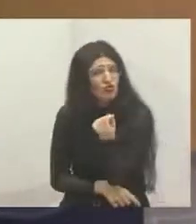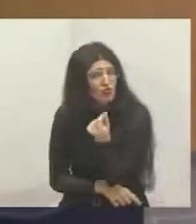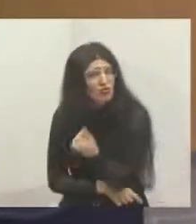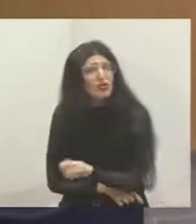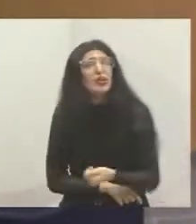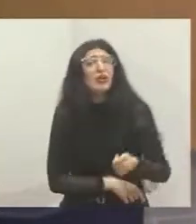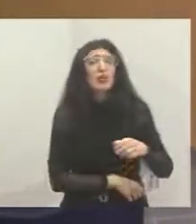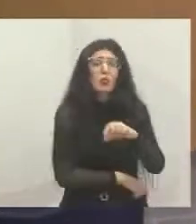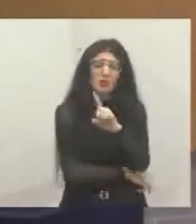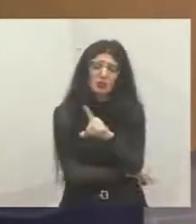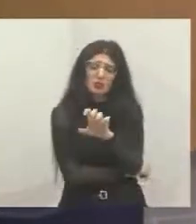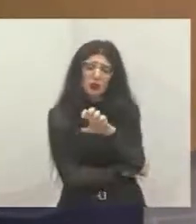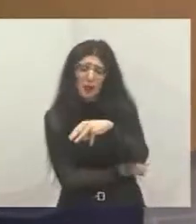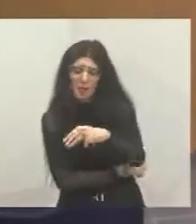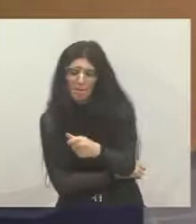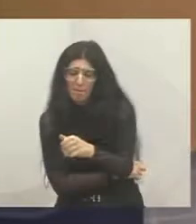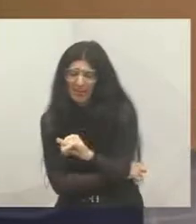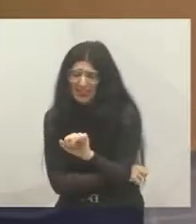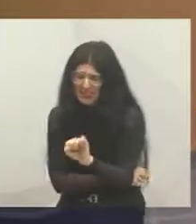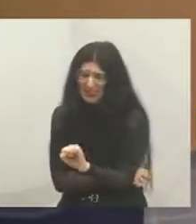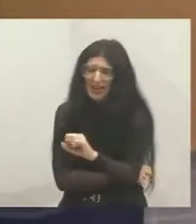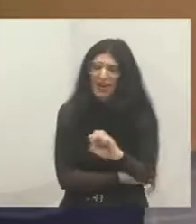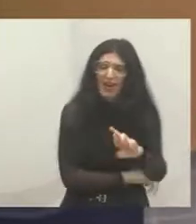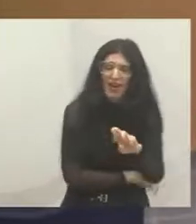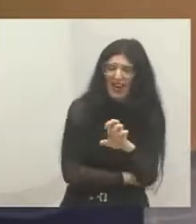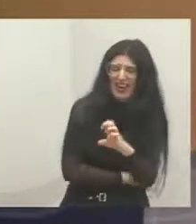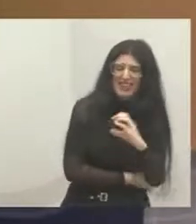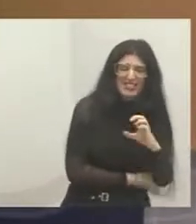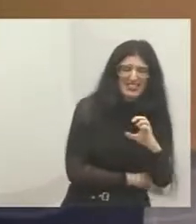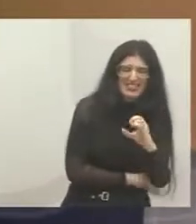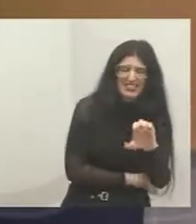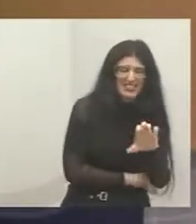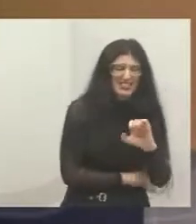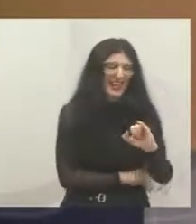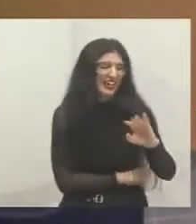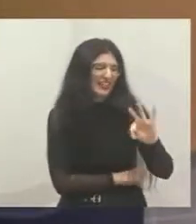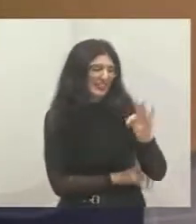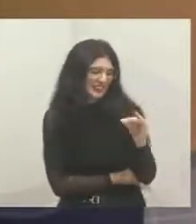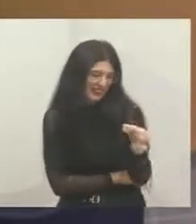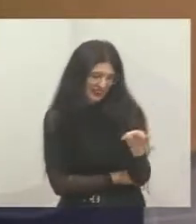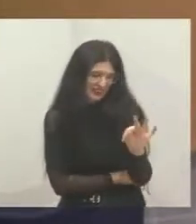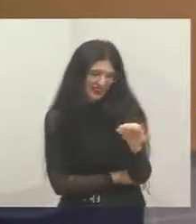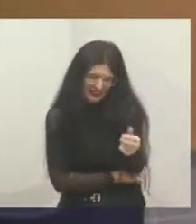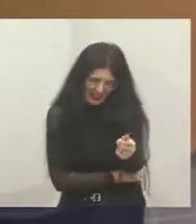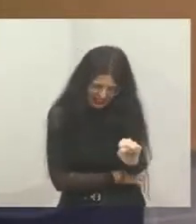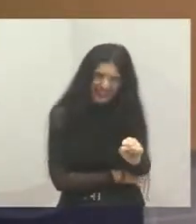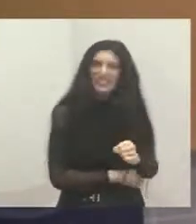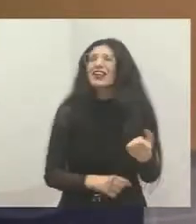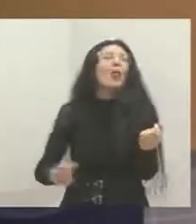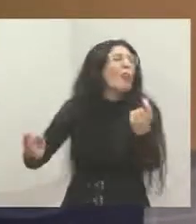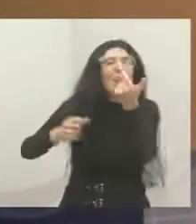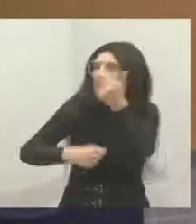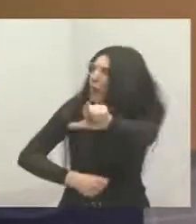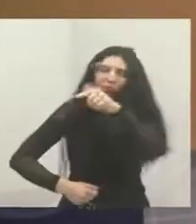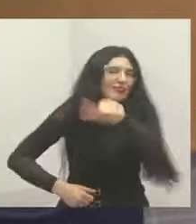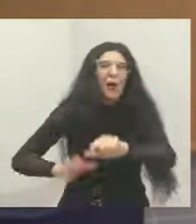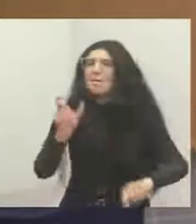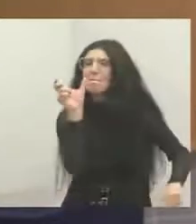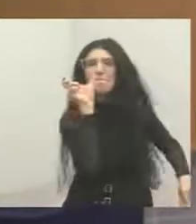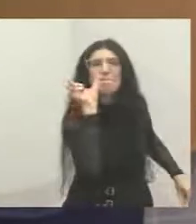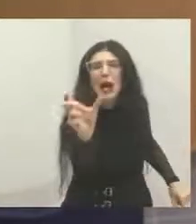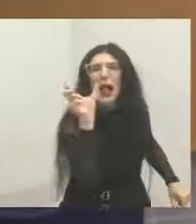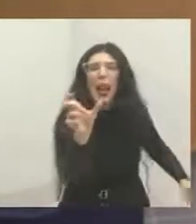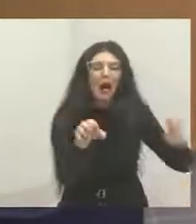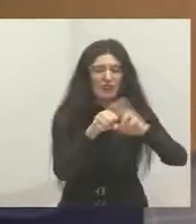receitas, onde está junto nesse valor, não está explicitamente aqui colocado. E aí fica lá as transferências, tanto